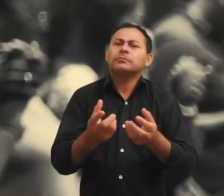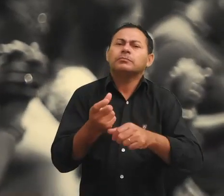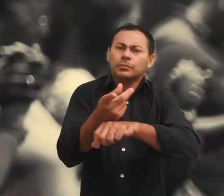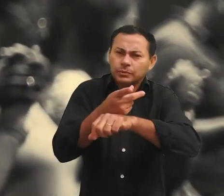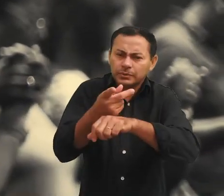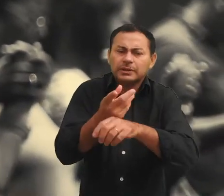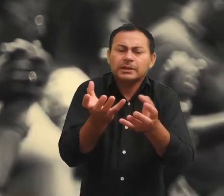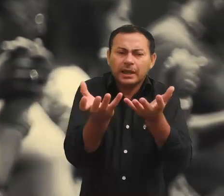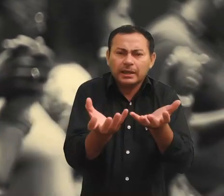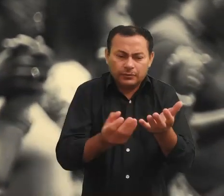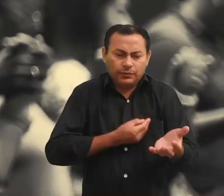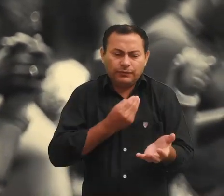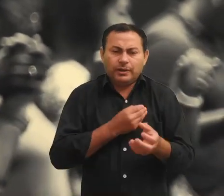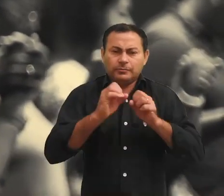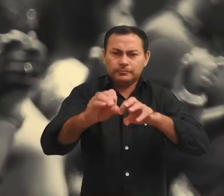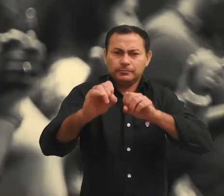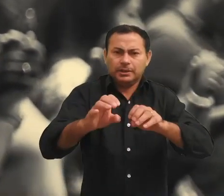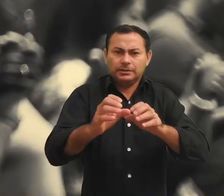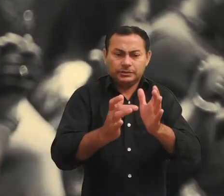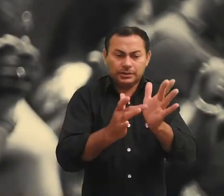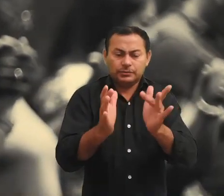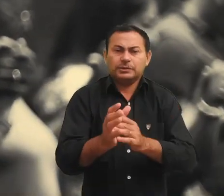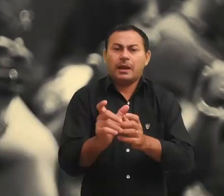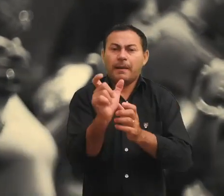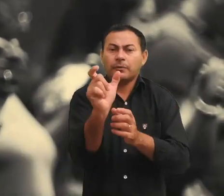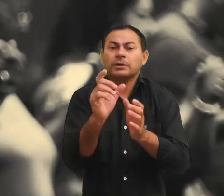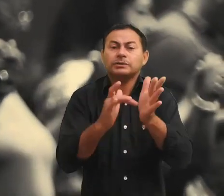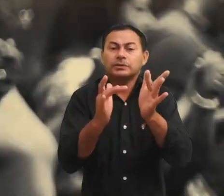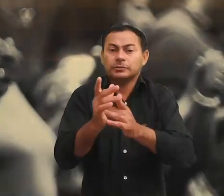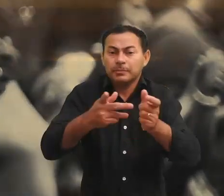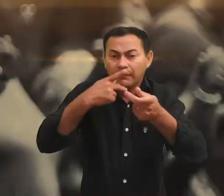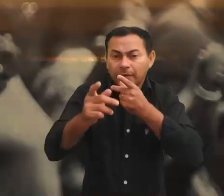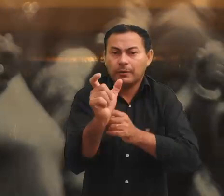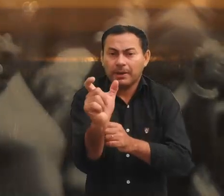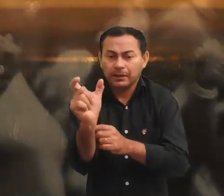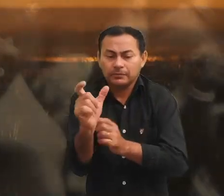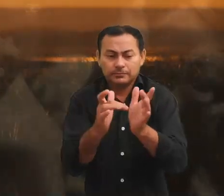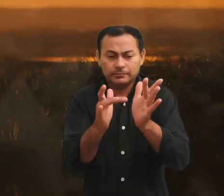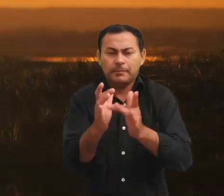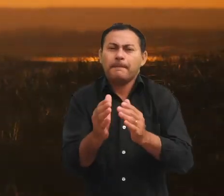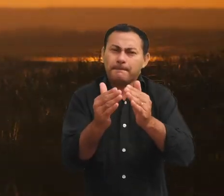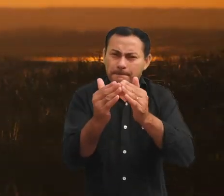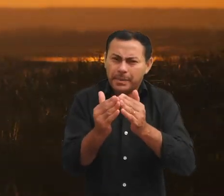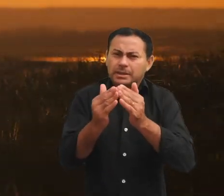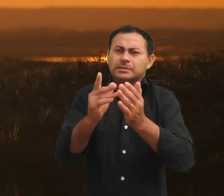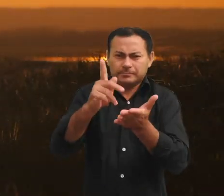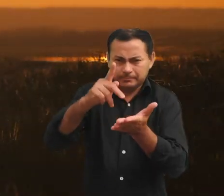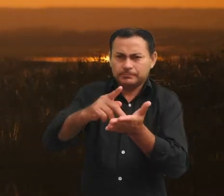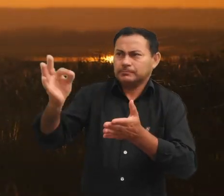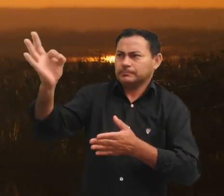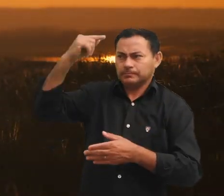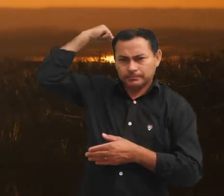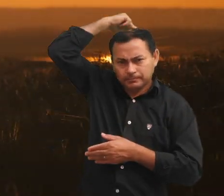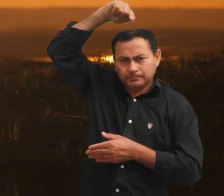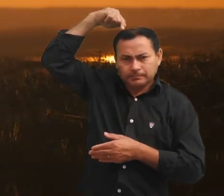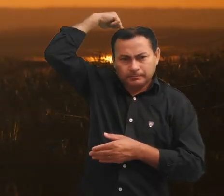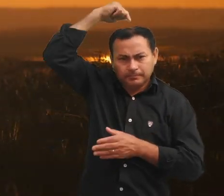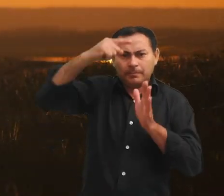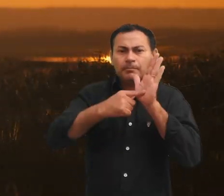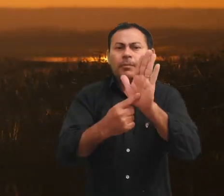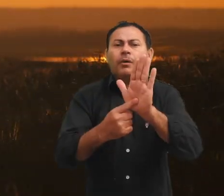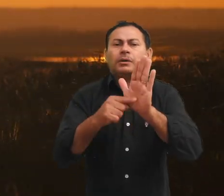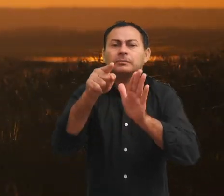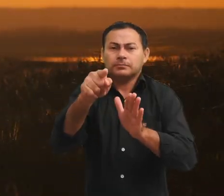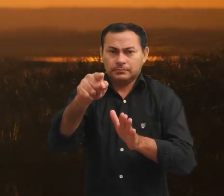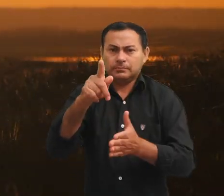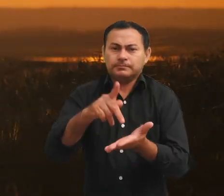então, busque os ensinos de Jesus, as palavras de Jesus. Peça mesmo, peça ao Espírito Santo para